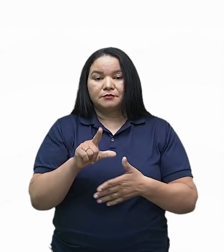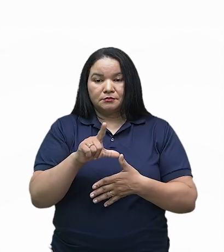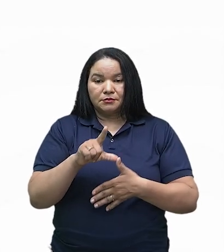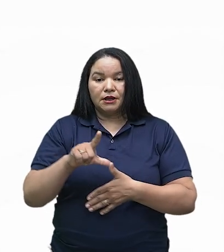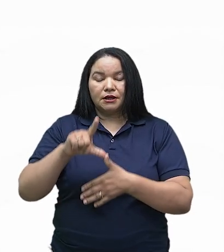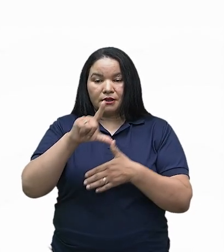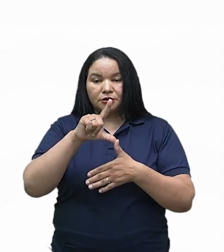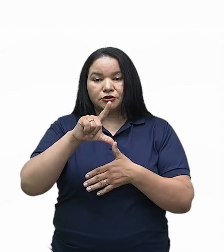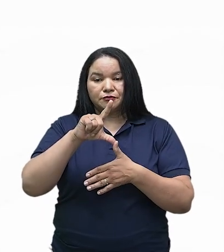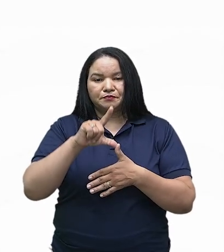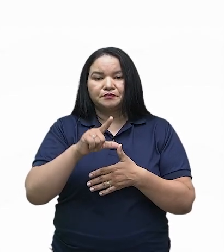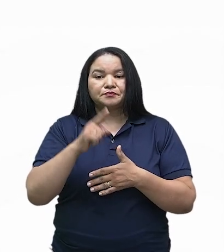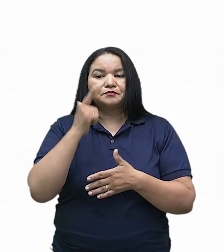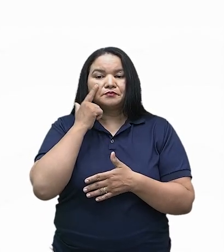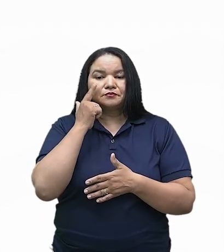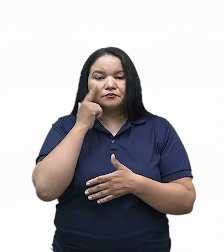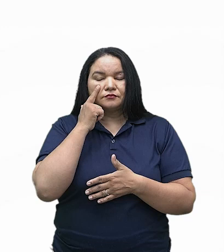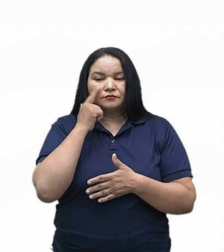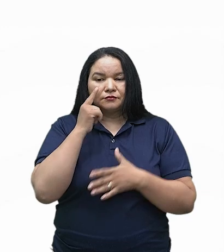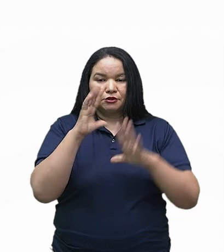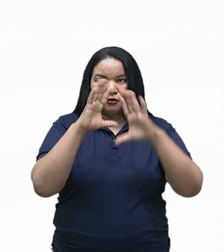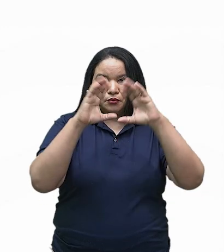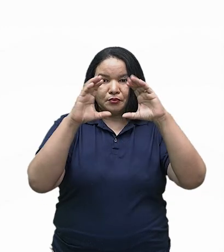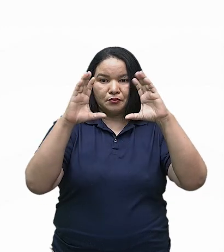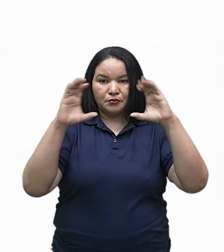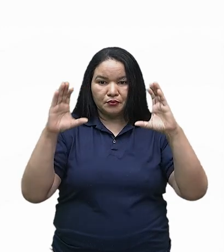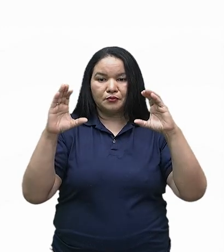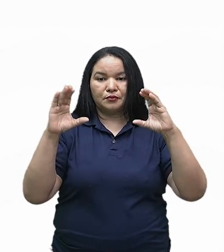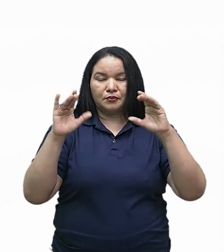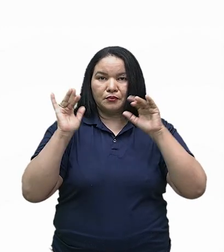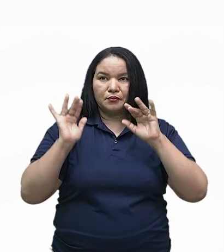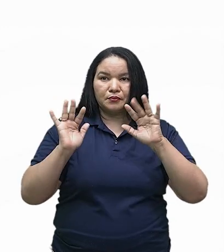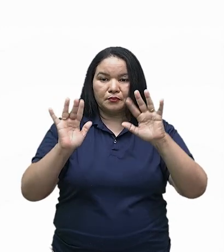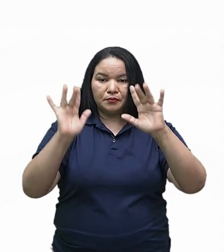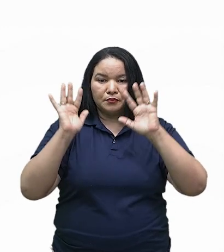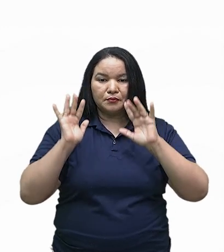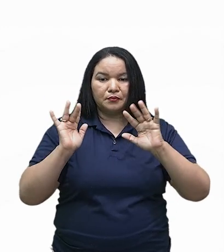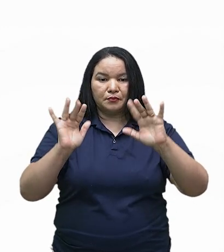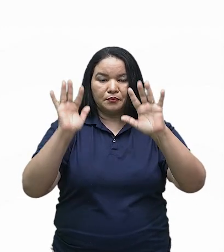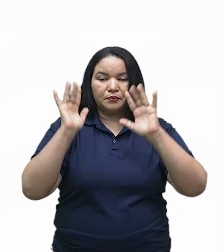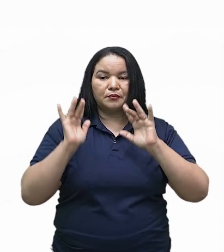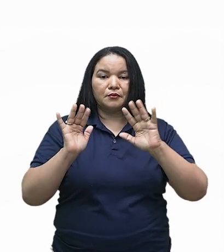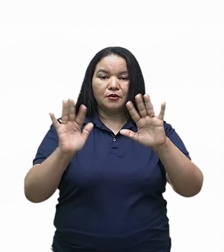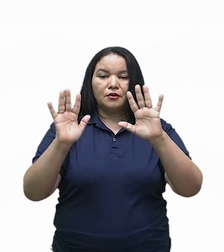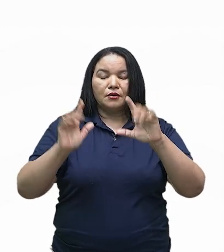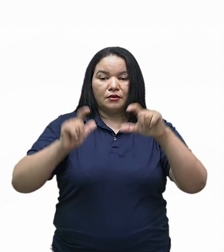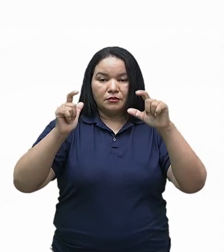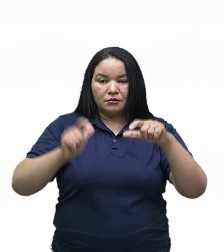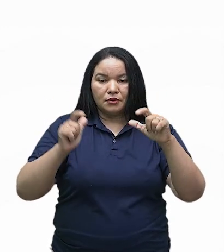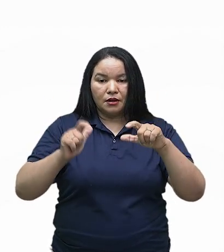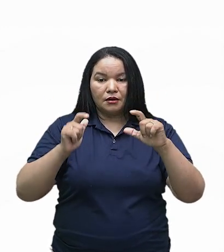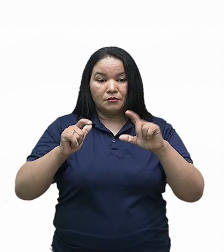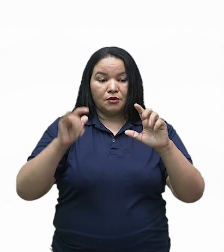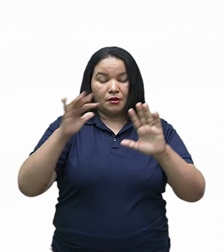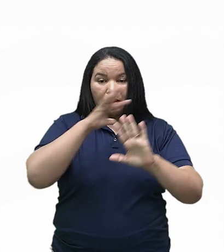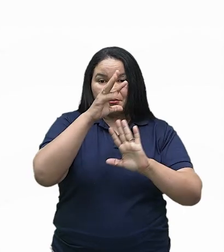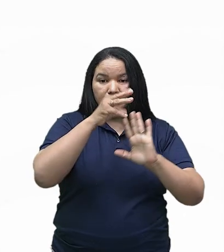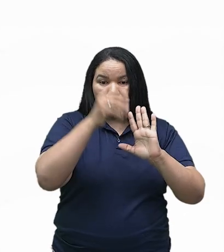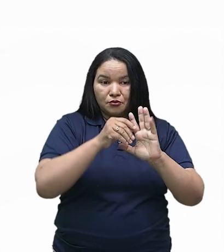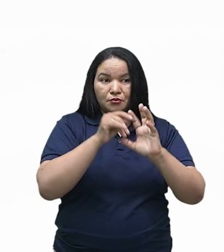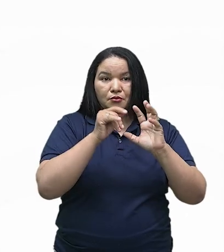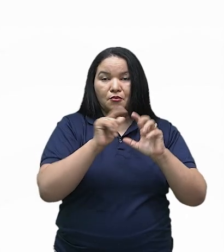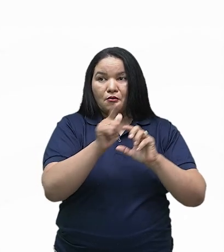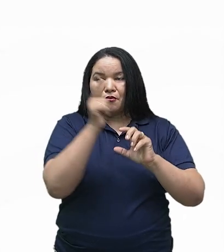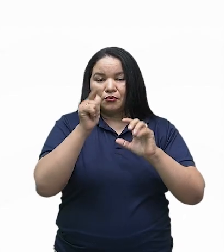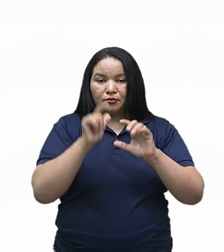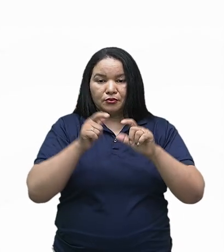Latina. Vejam as imagens das nuvens, né, que estão sendo levadas para as demais regiões, a partir da Amazônia, para as demais regiões que